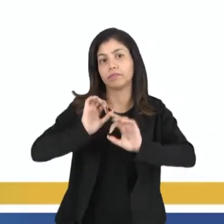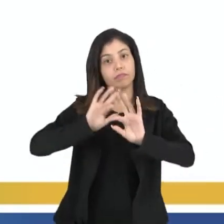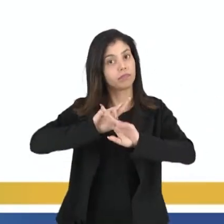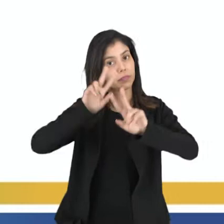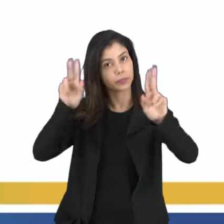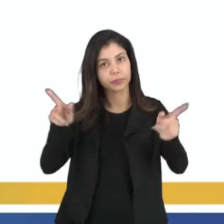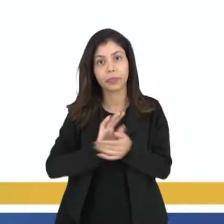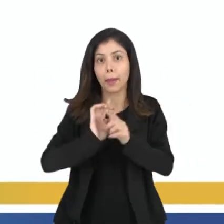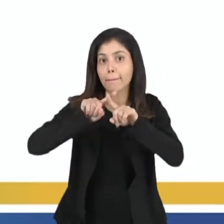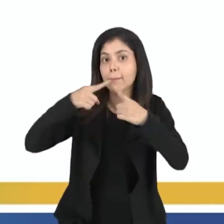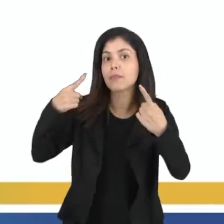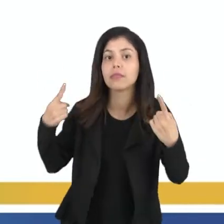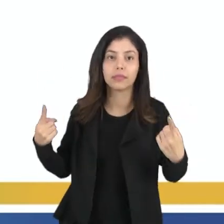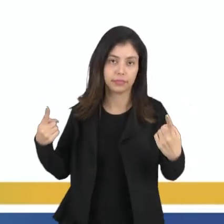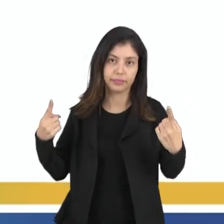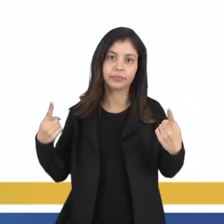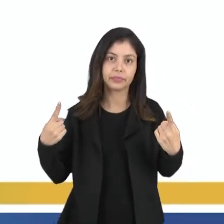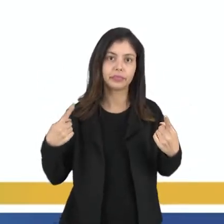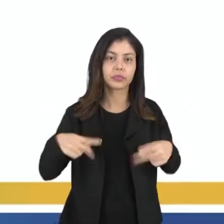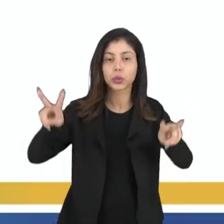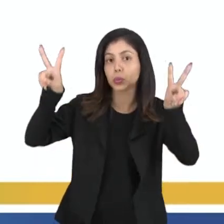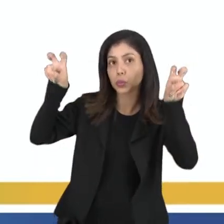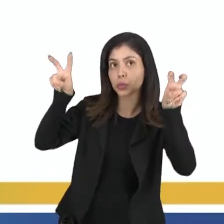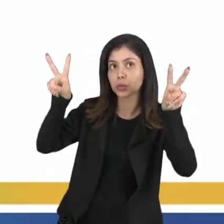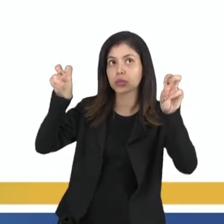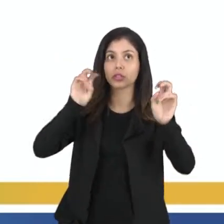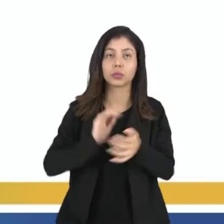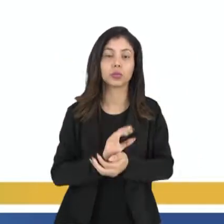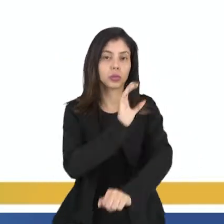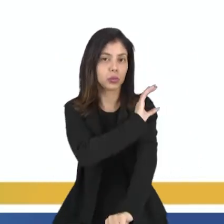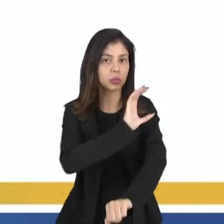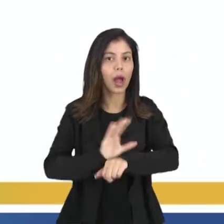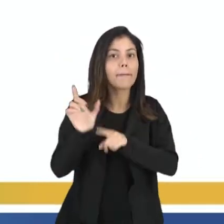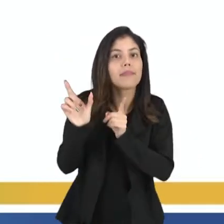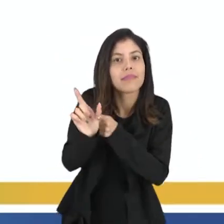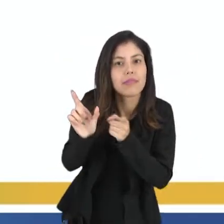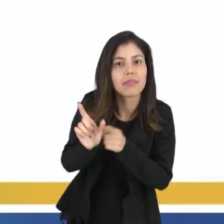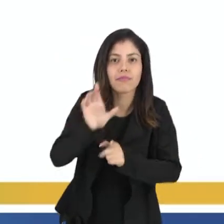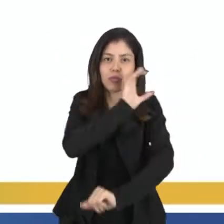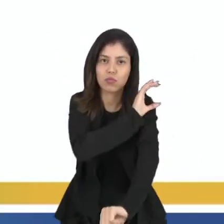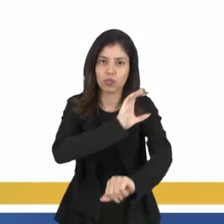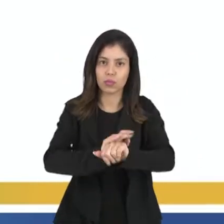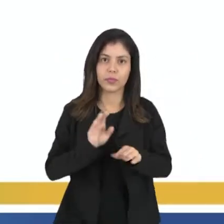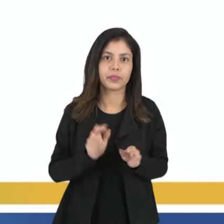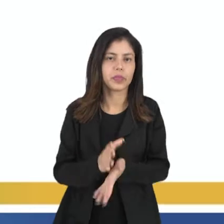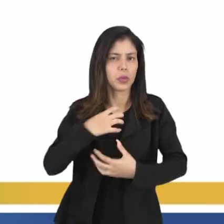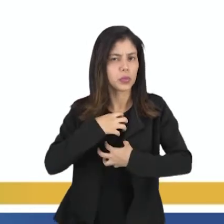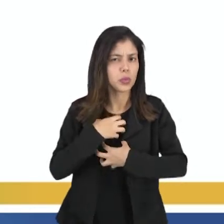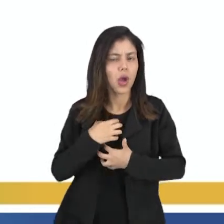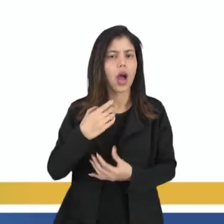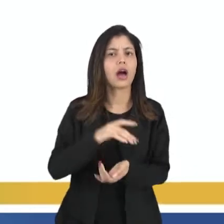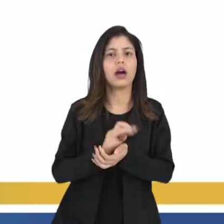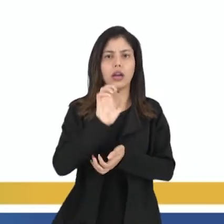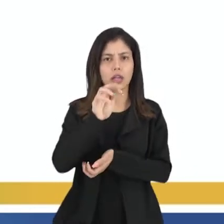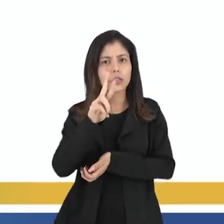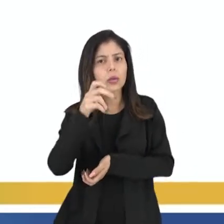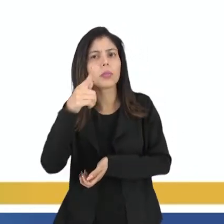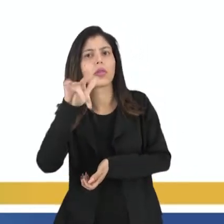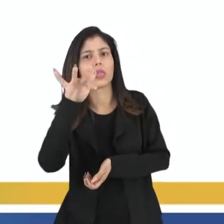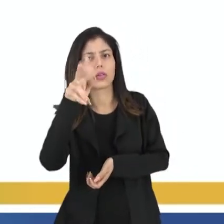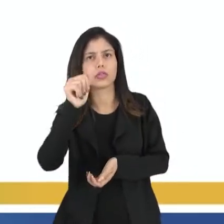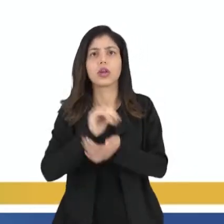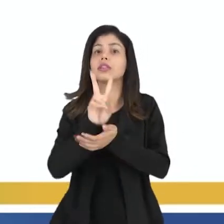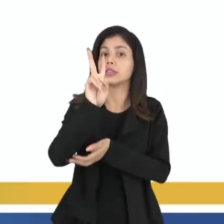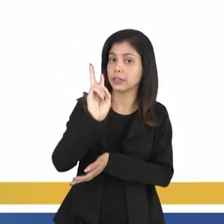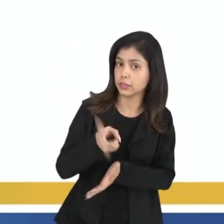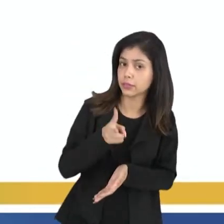enfim. Mas o termo cultura, a palavra cultura no seu sentido antropológico, ele